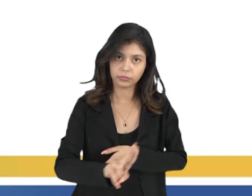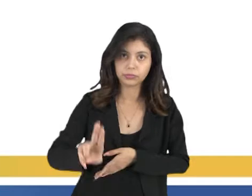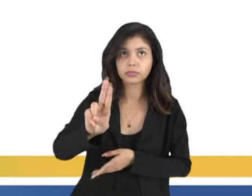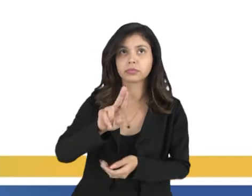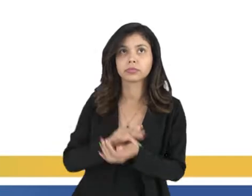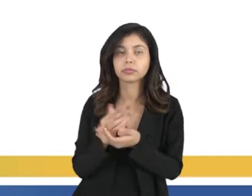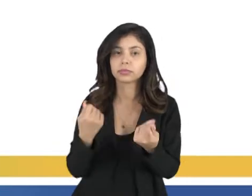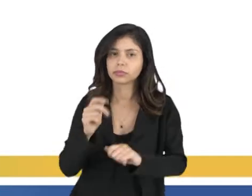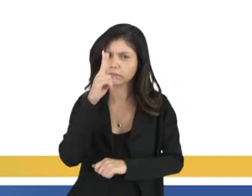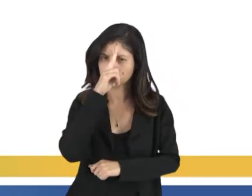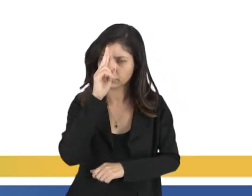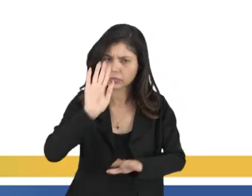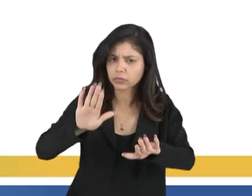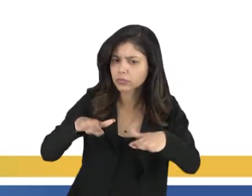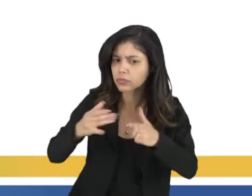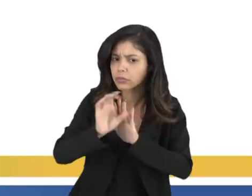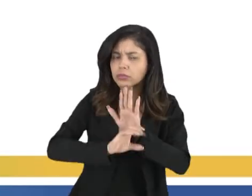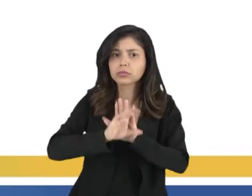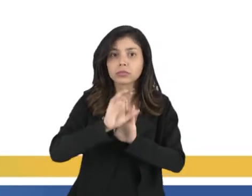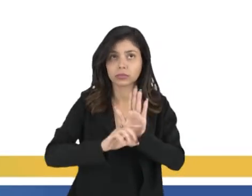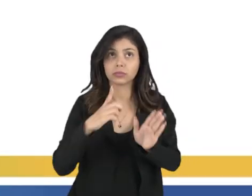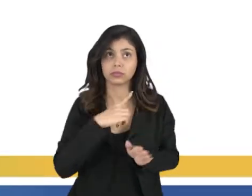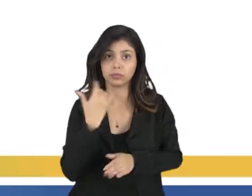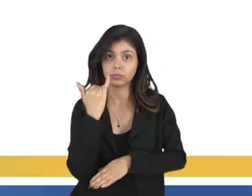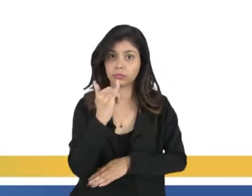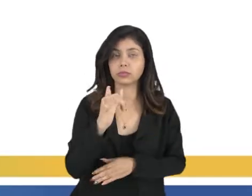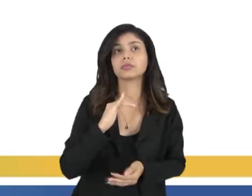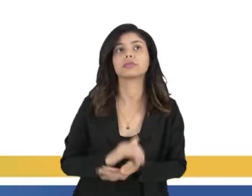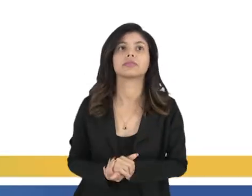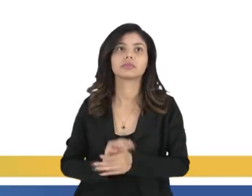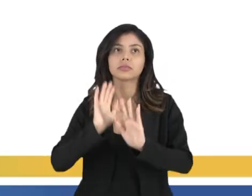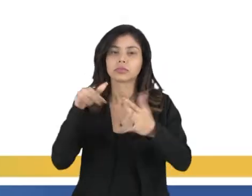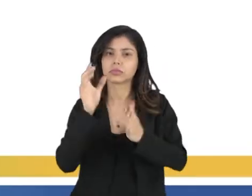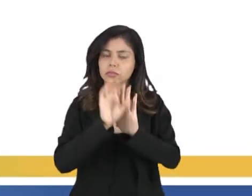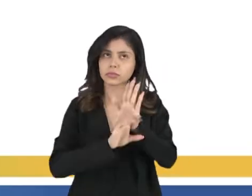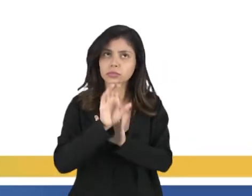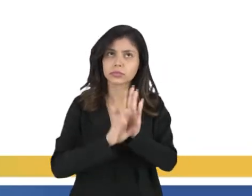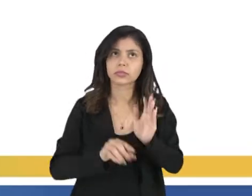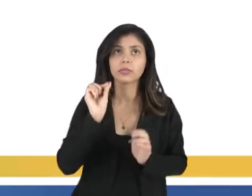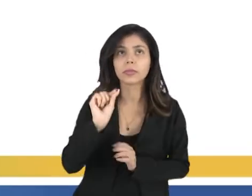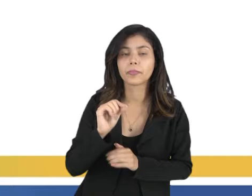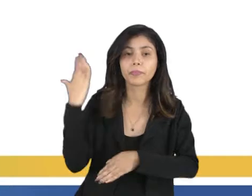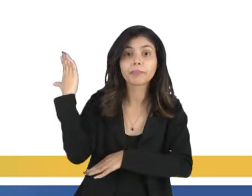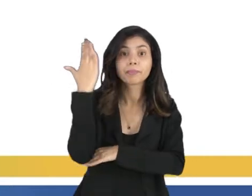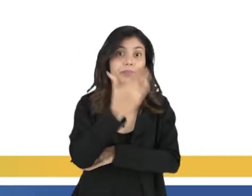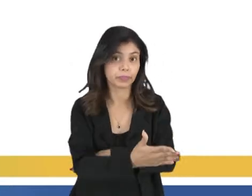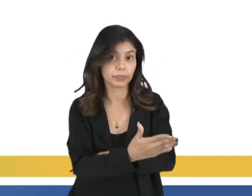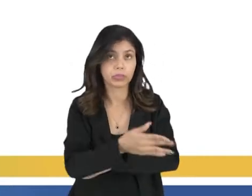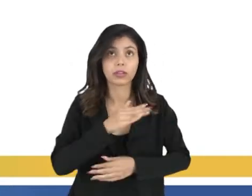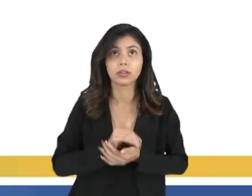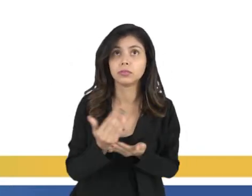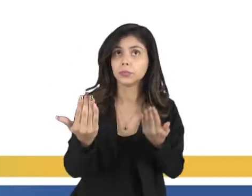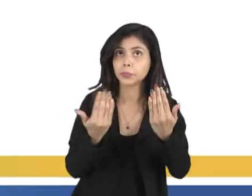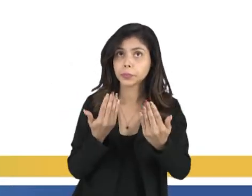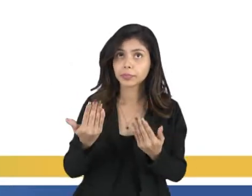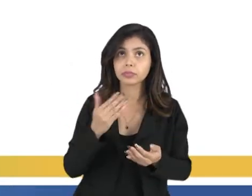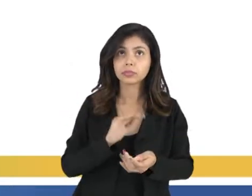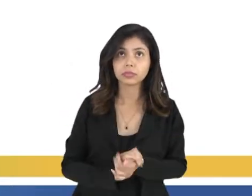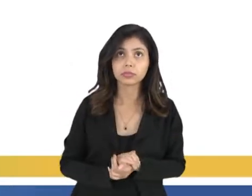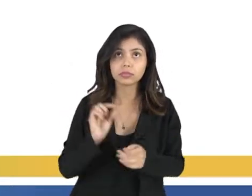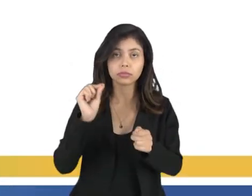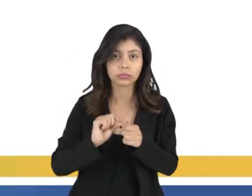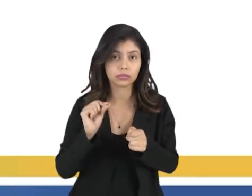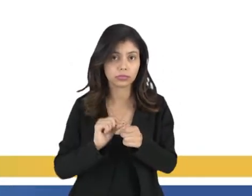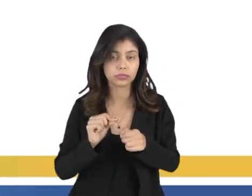gente precisa relembrar qual é o conceito de energia. Então, o conceito de energia está diretamente relacionado à realização